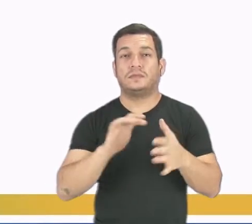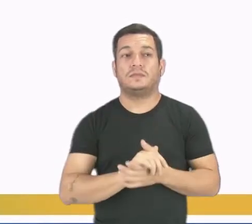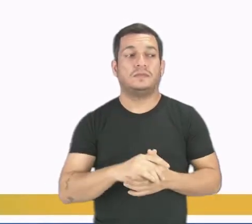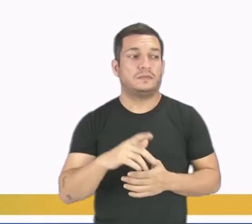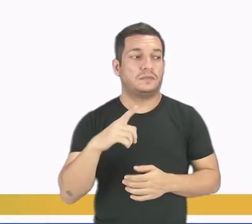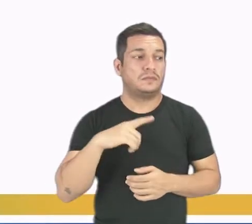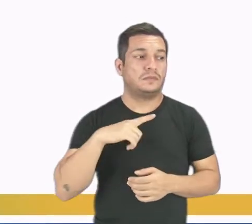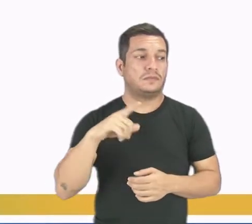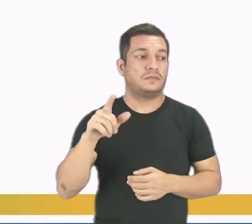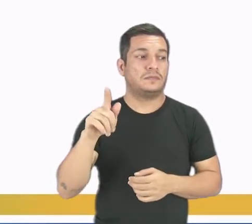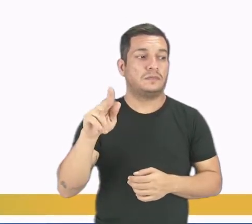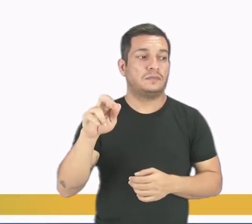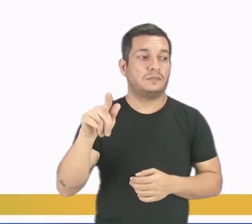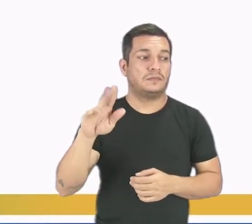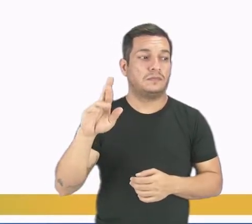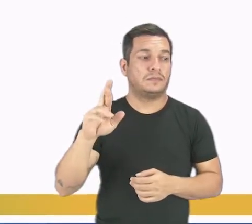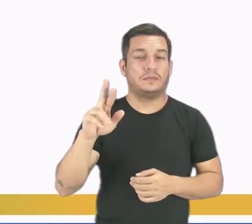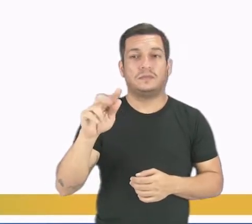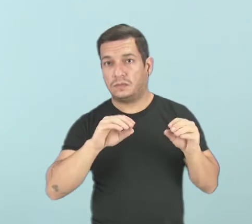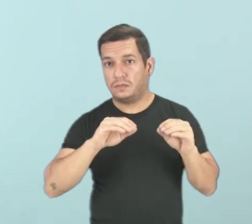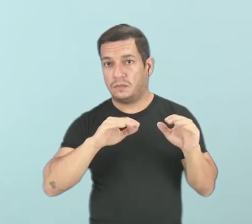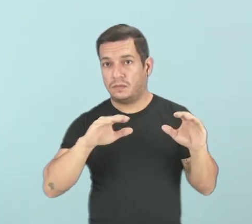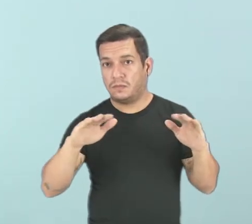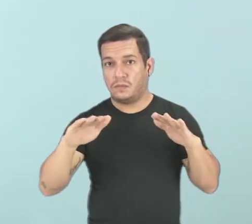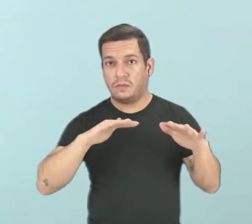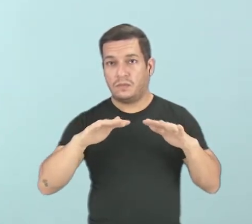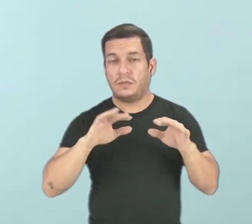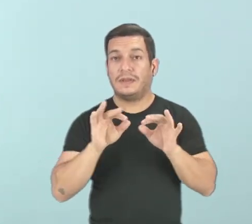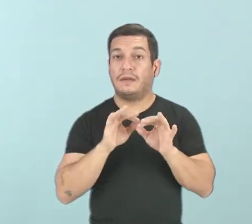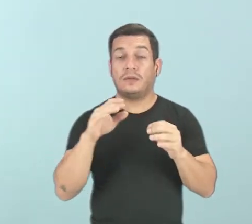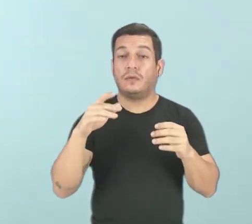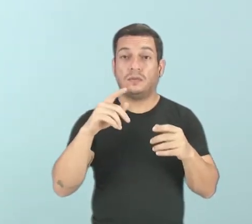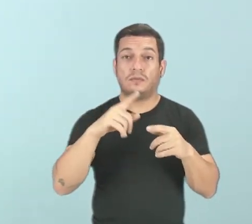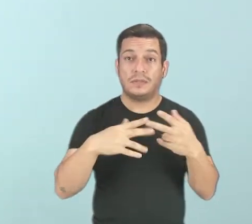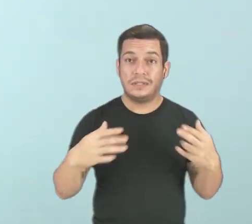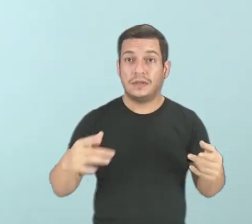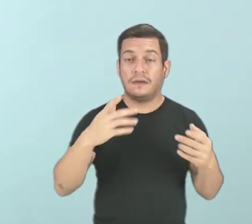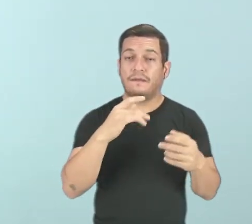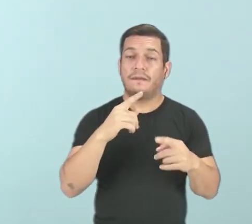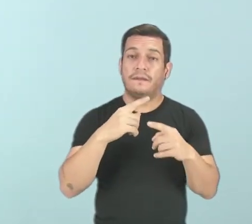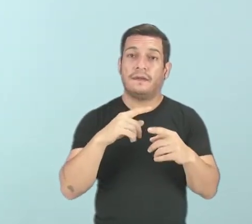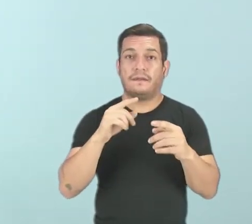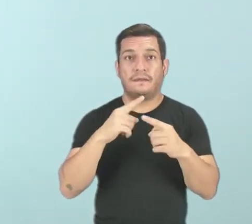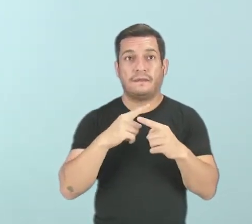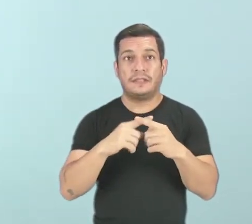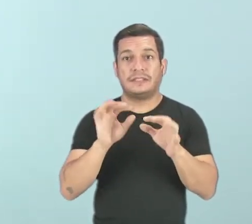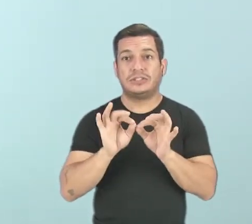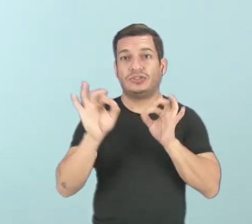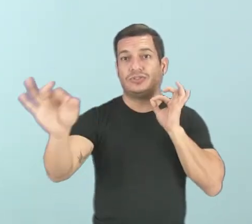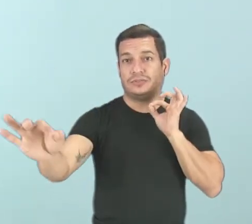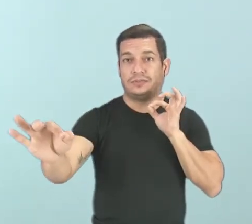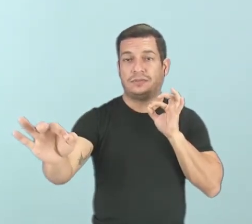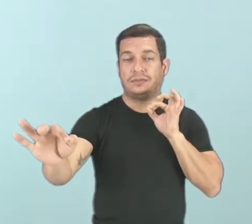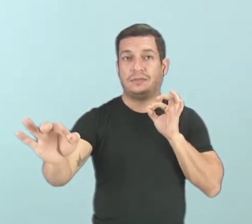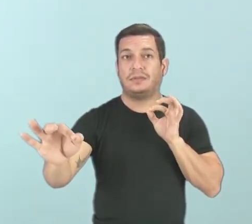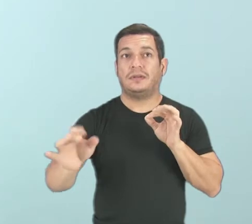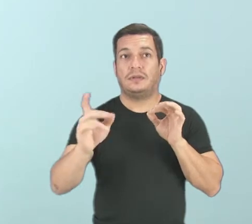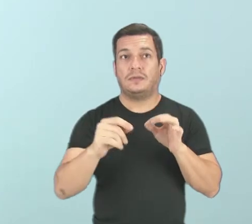física que coloca o corpo em tendência de movimento, coloca o corpo